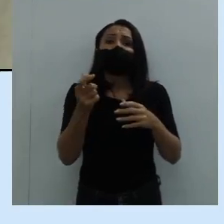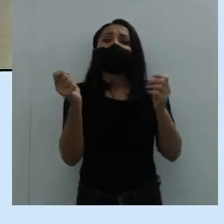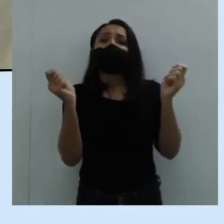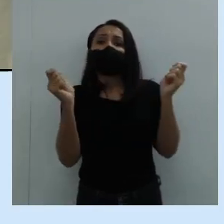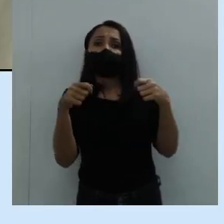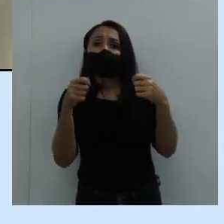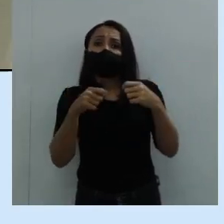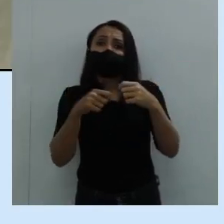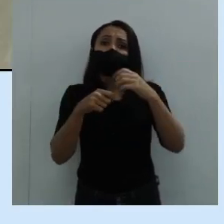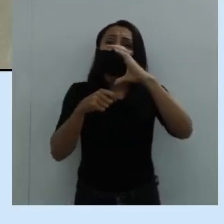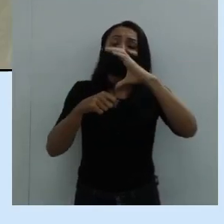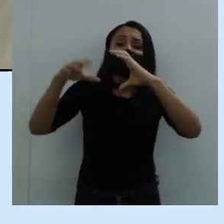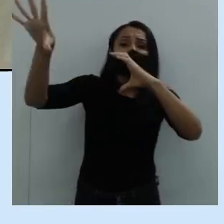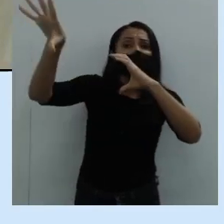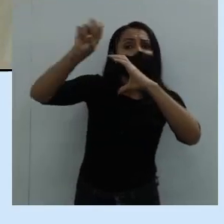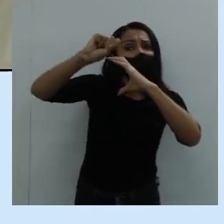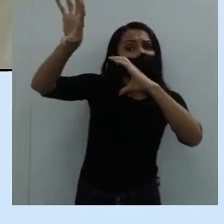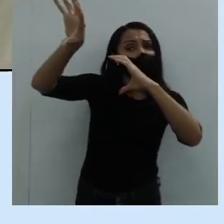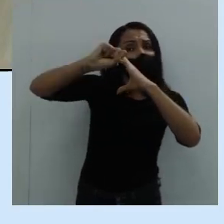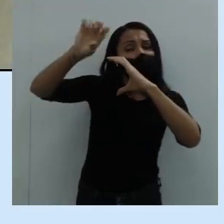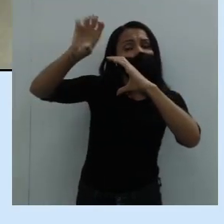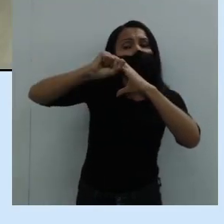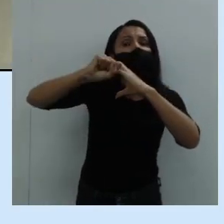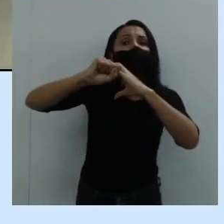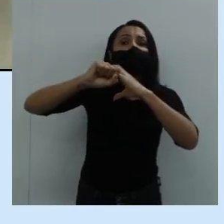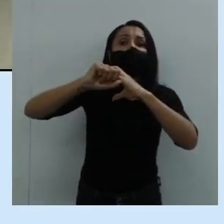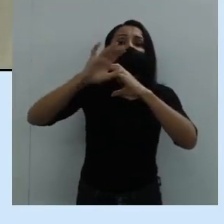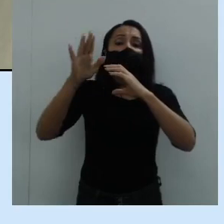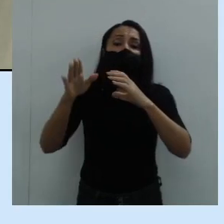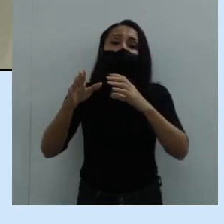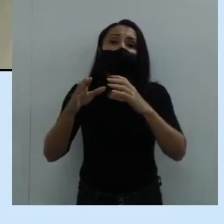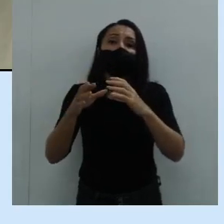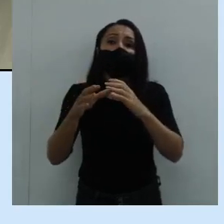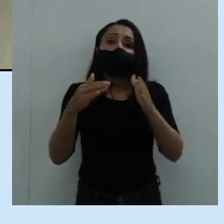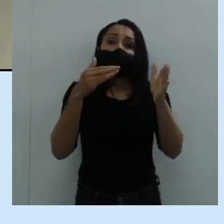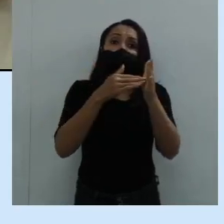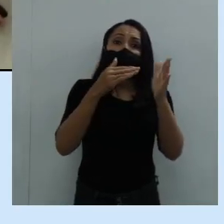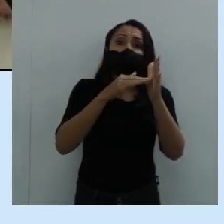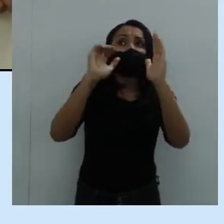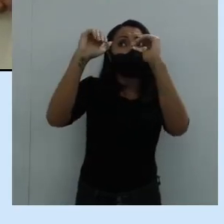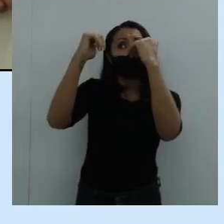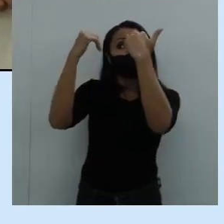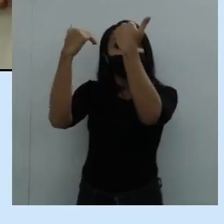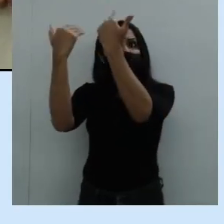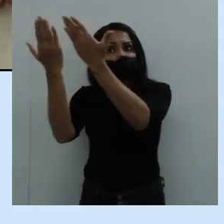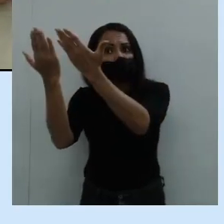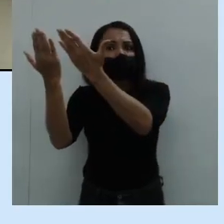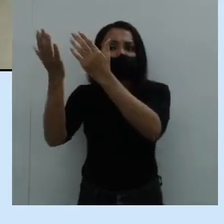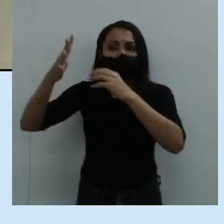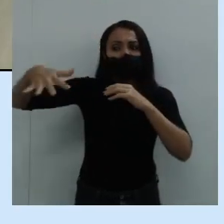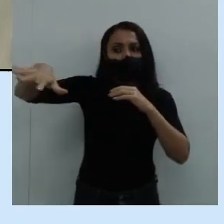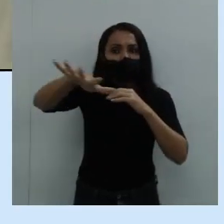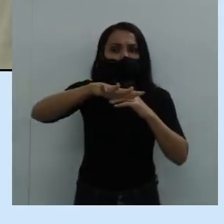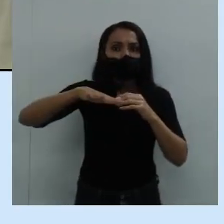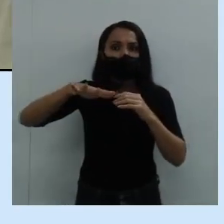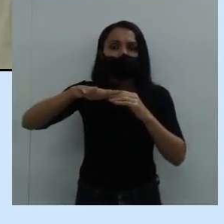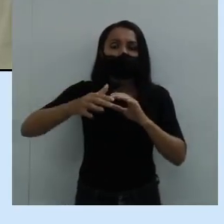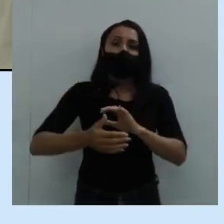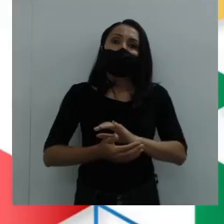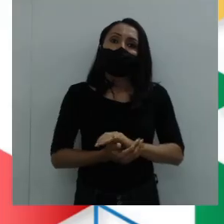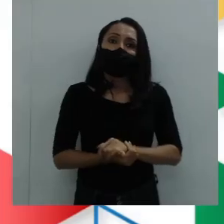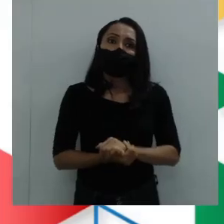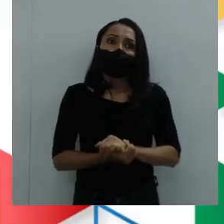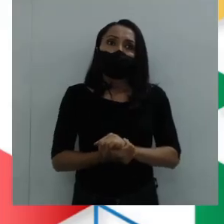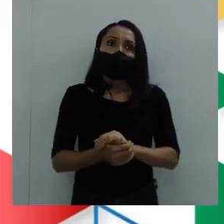de absorver essas radiações e impede que elas retornem para o espaço. Então, esses